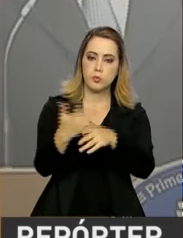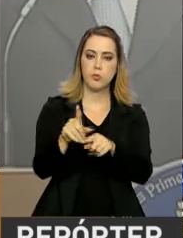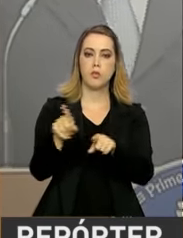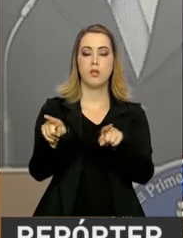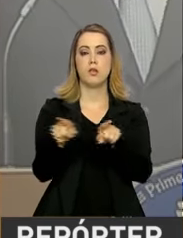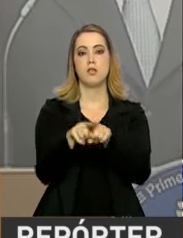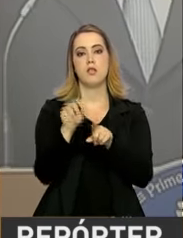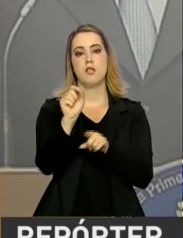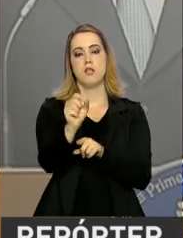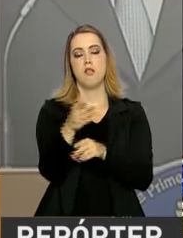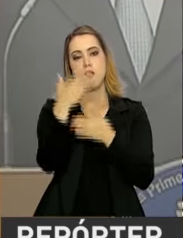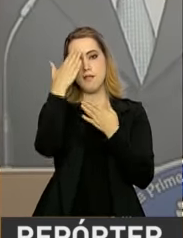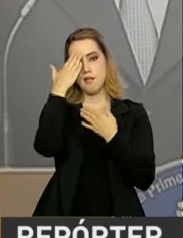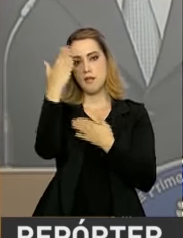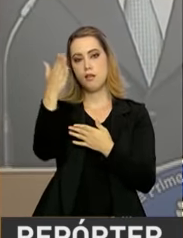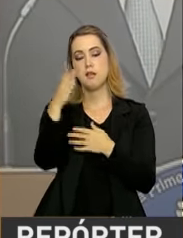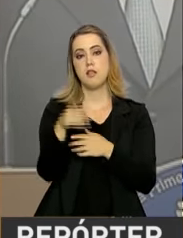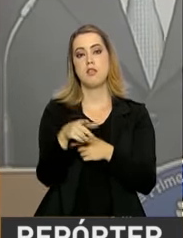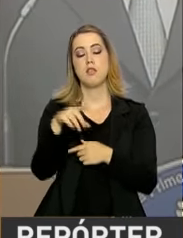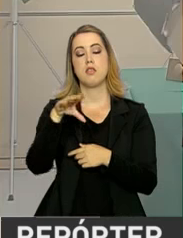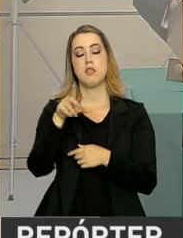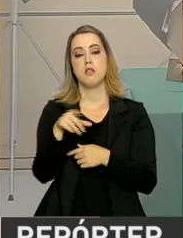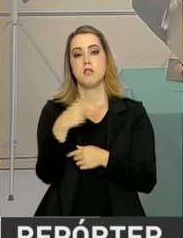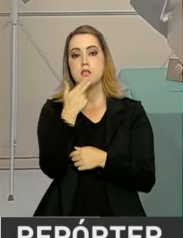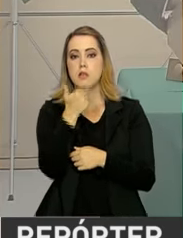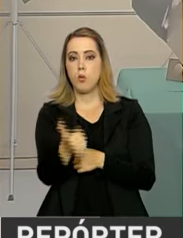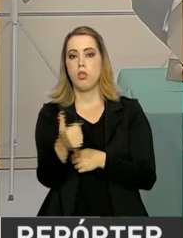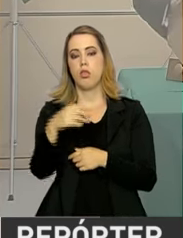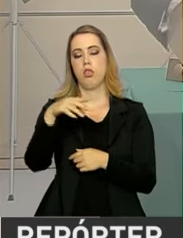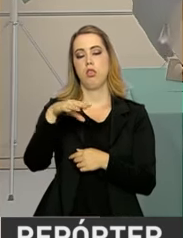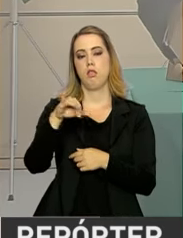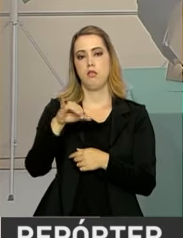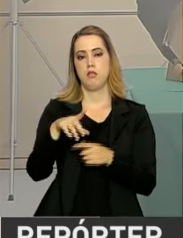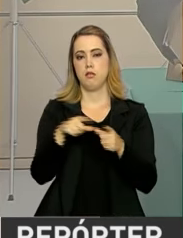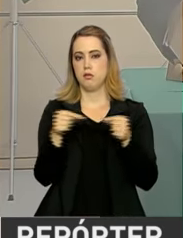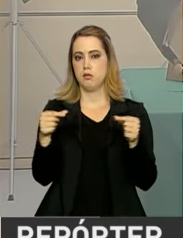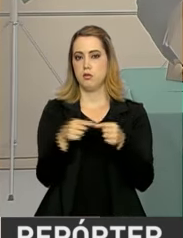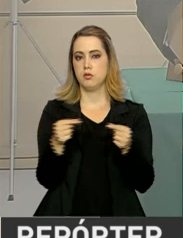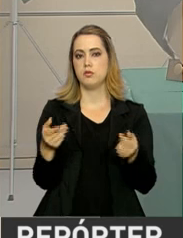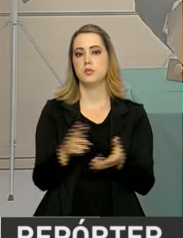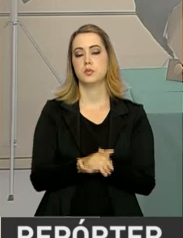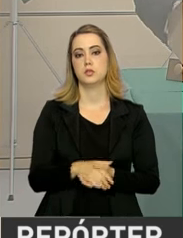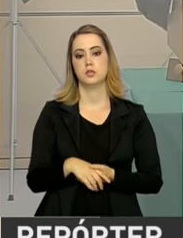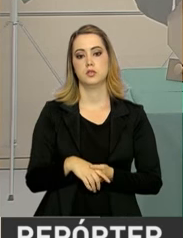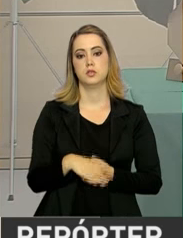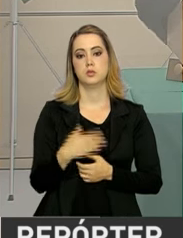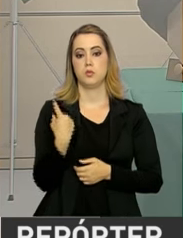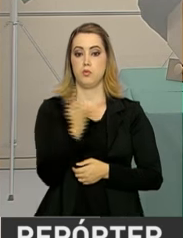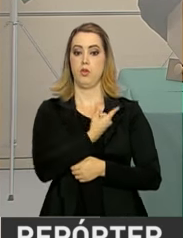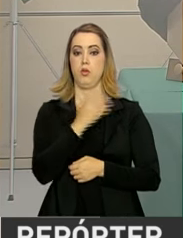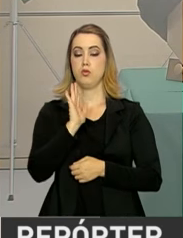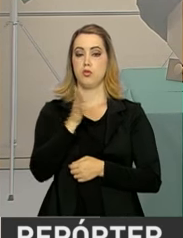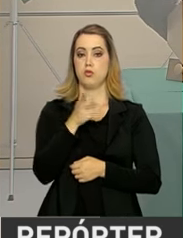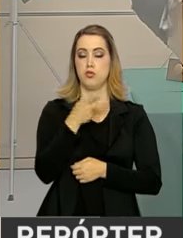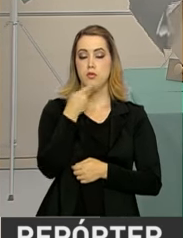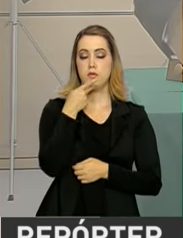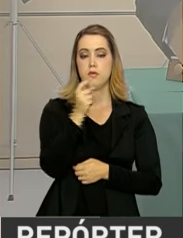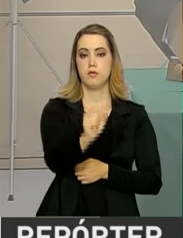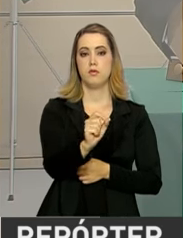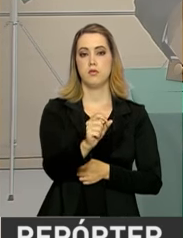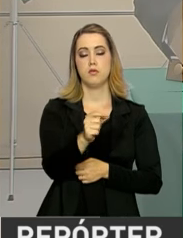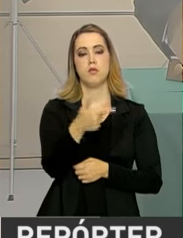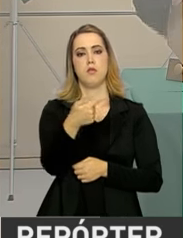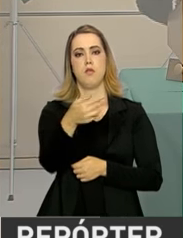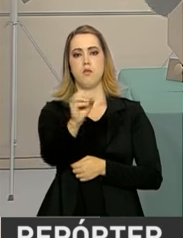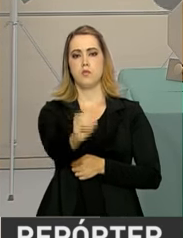japonês agradeceu ao primeiro-ministro falamos sobre democracia e direitos humanos g20 reforma do conselho